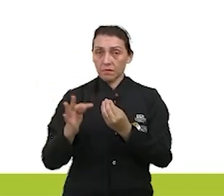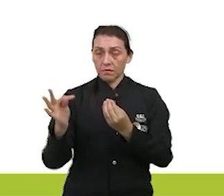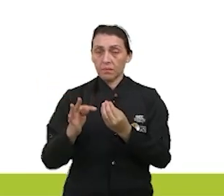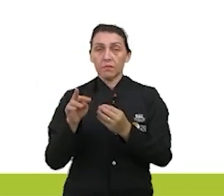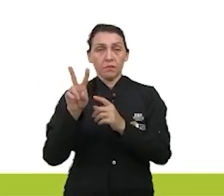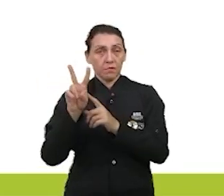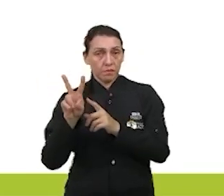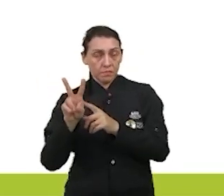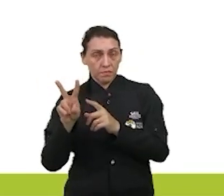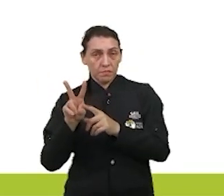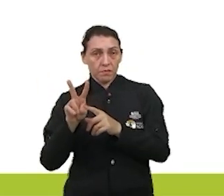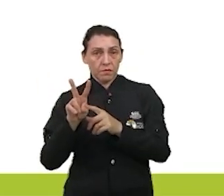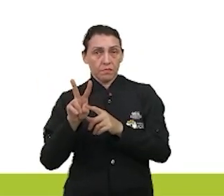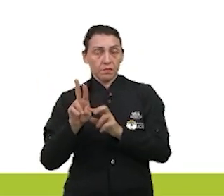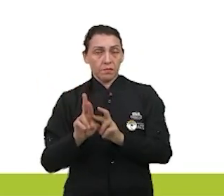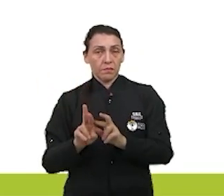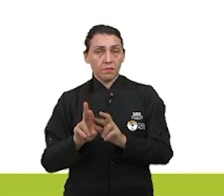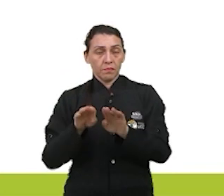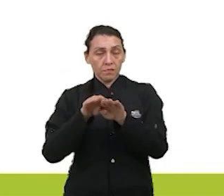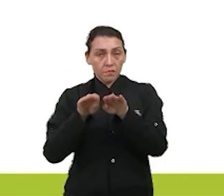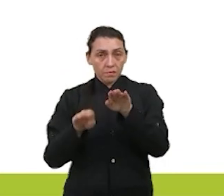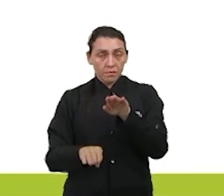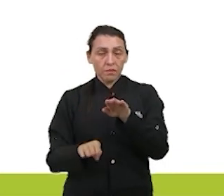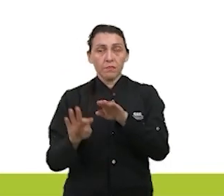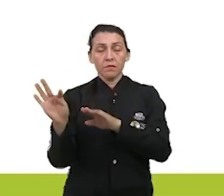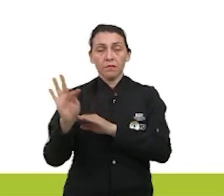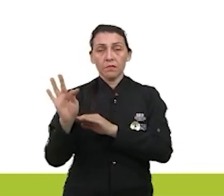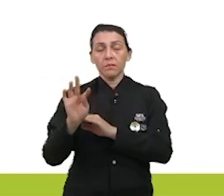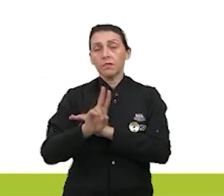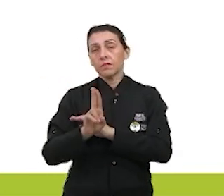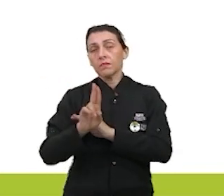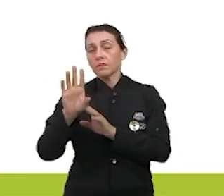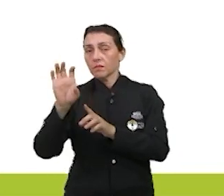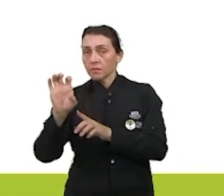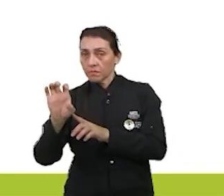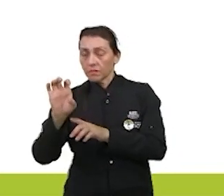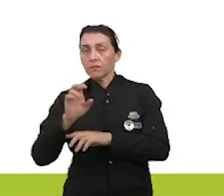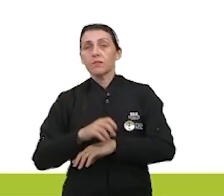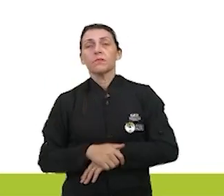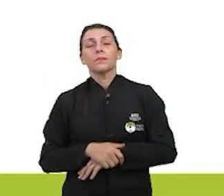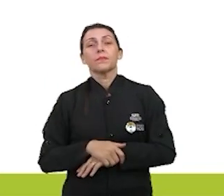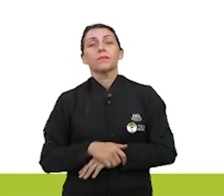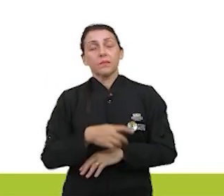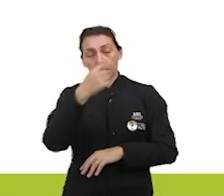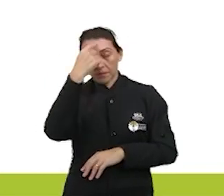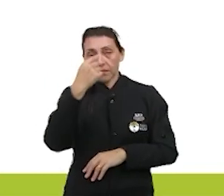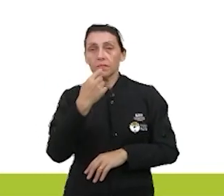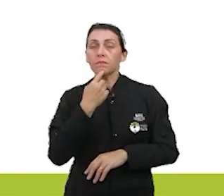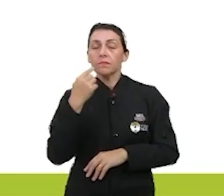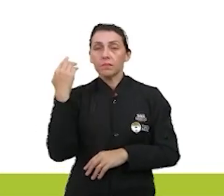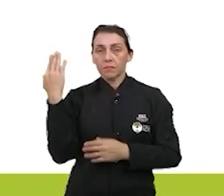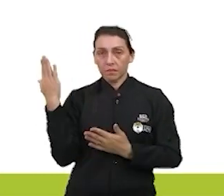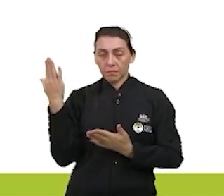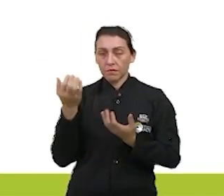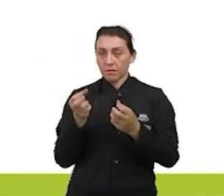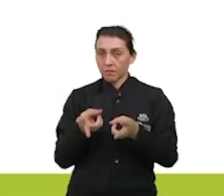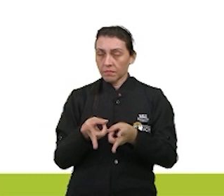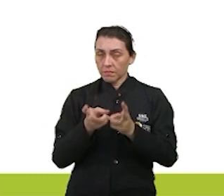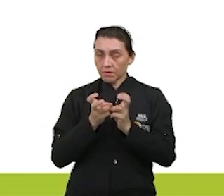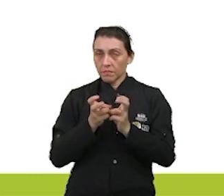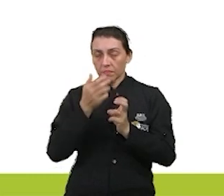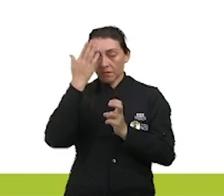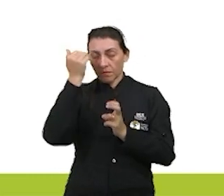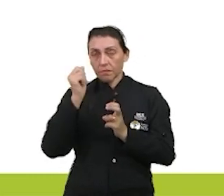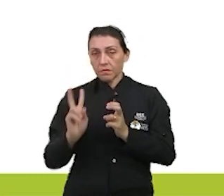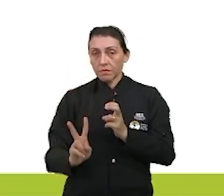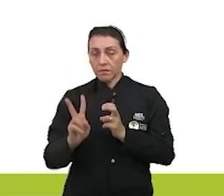V, inferior à sua tensão nominal E. Conforme a figura, uma vez que se sabe